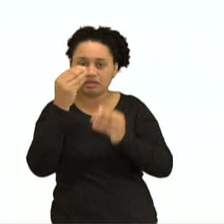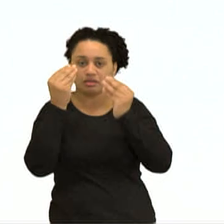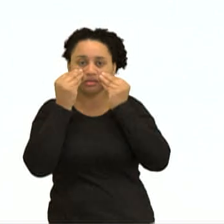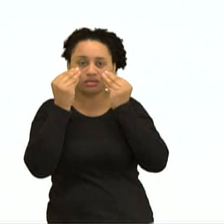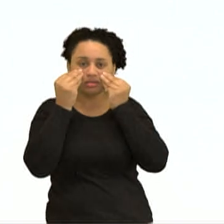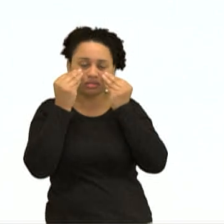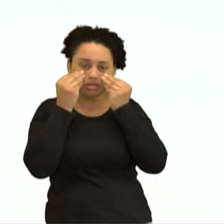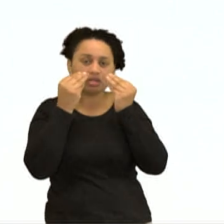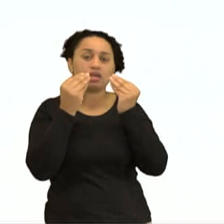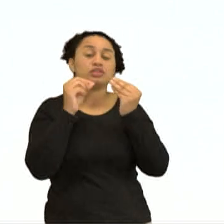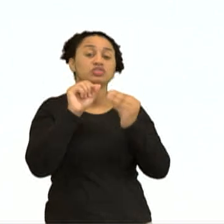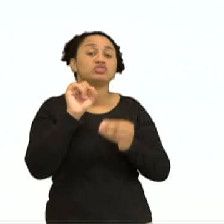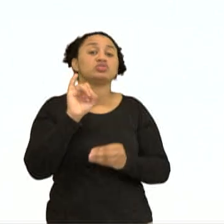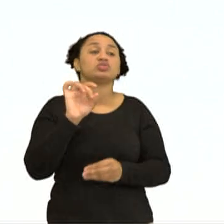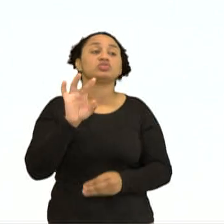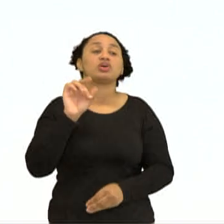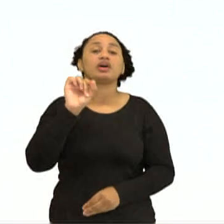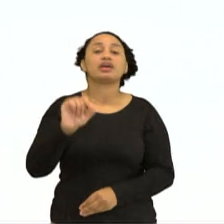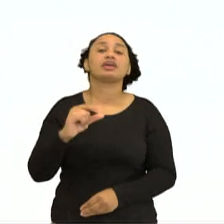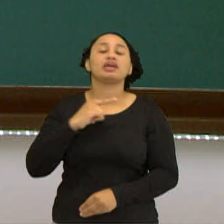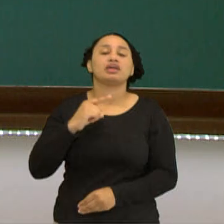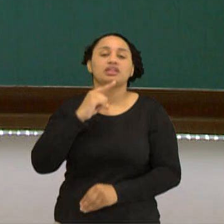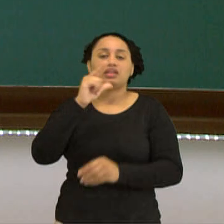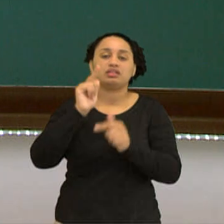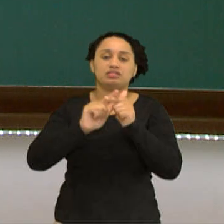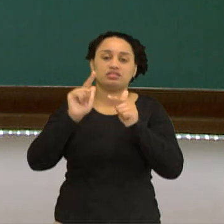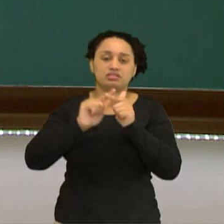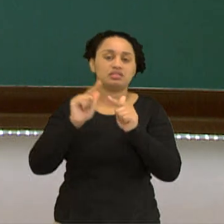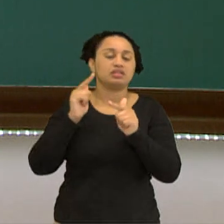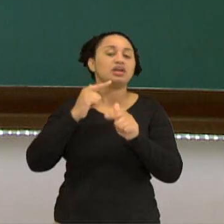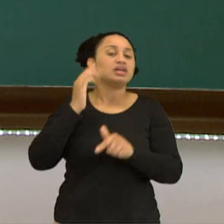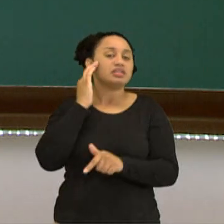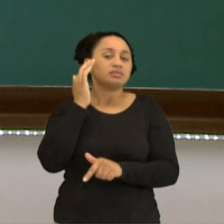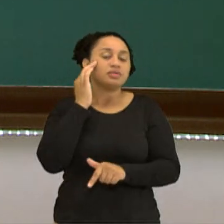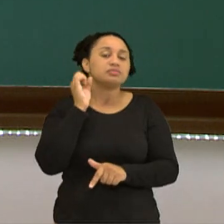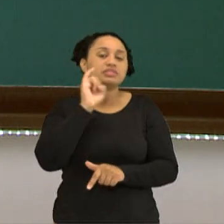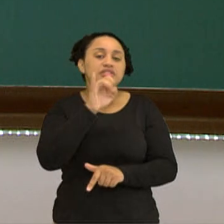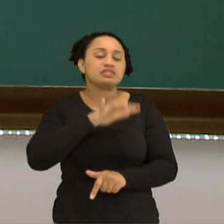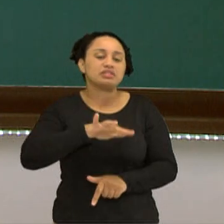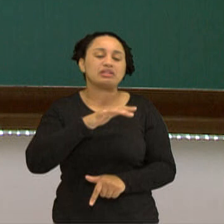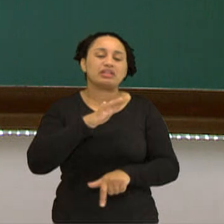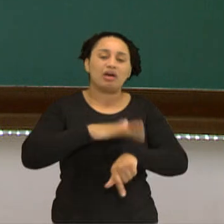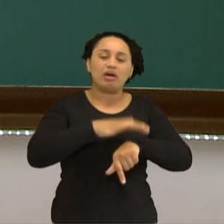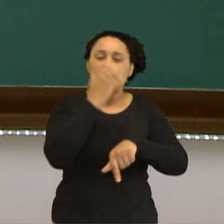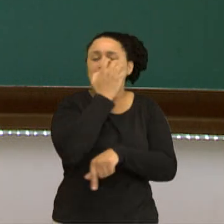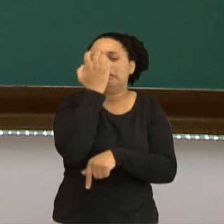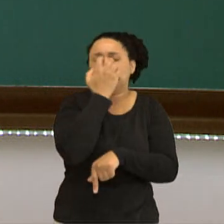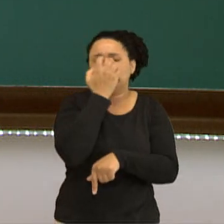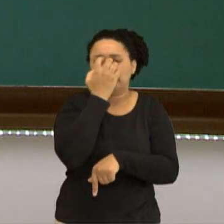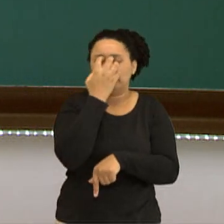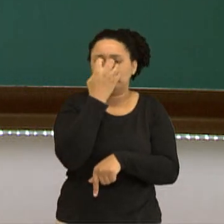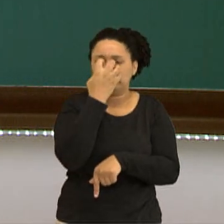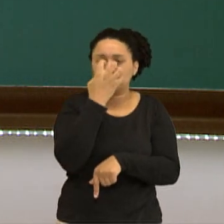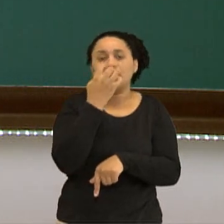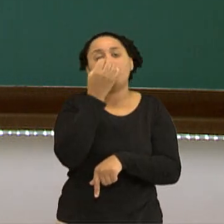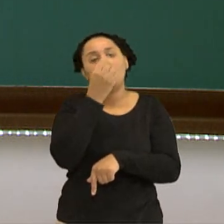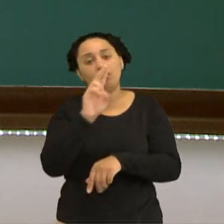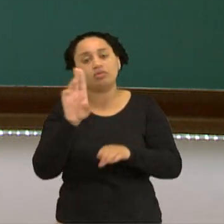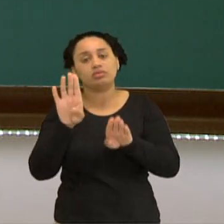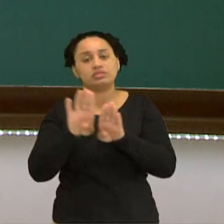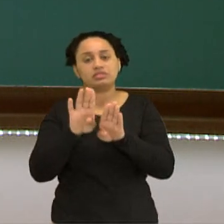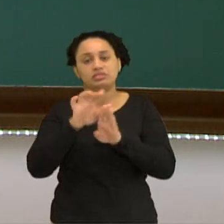temos esse tipo de problema sabemos como a gente sofre numa crise de sinusite, não é verdade? Ou numa crise de